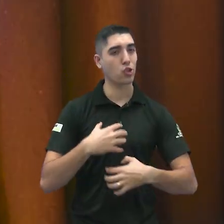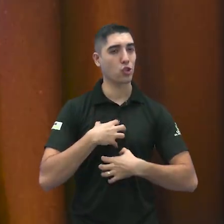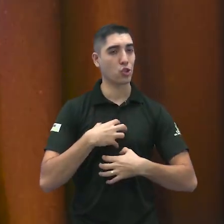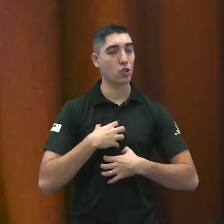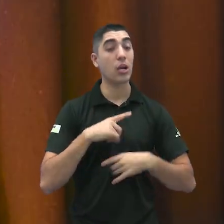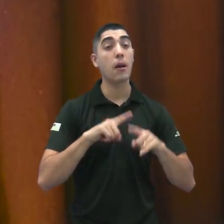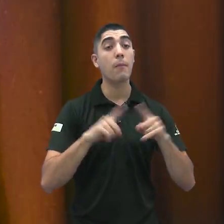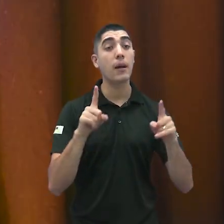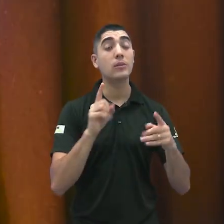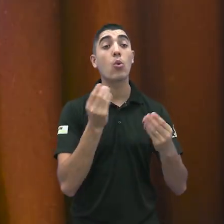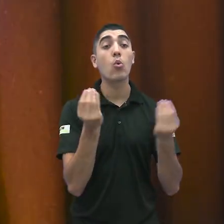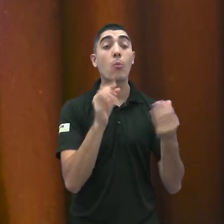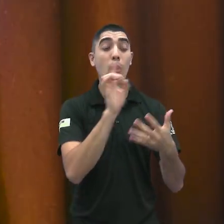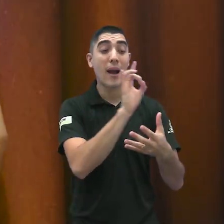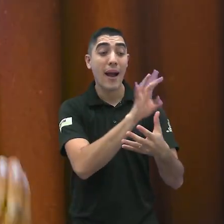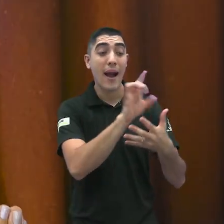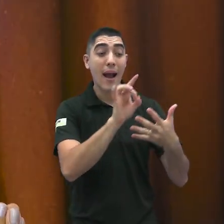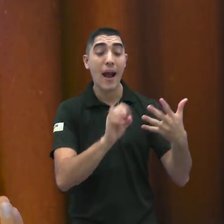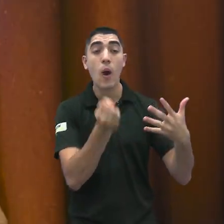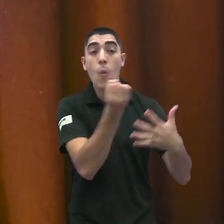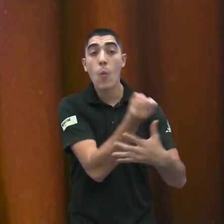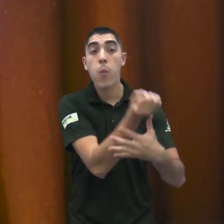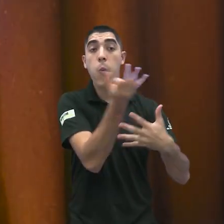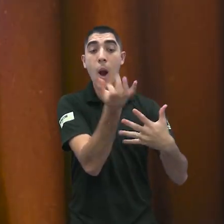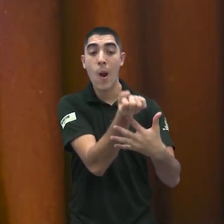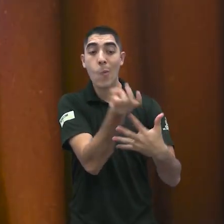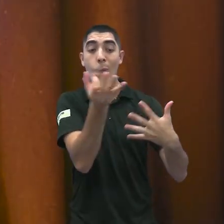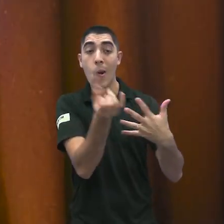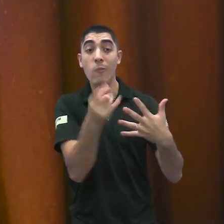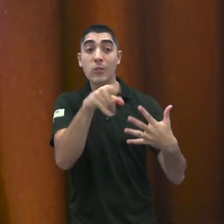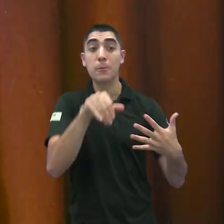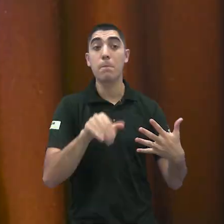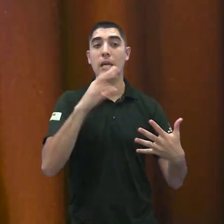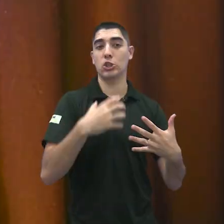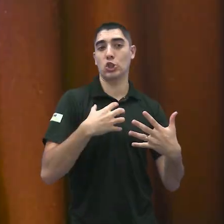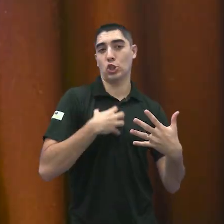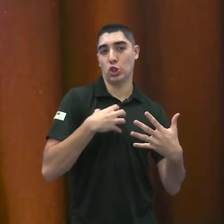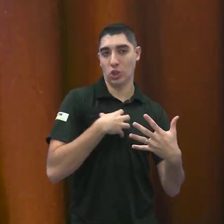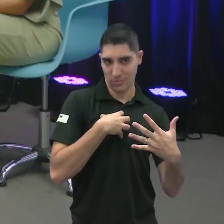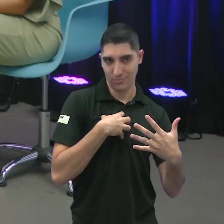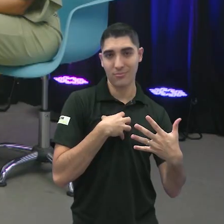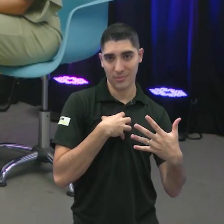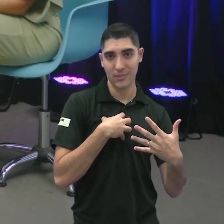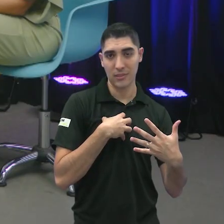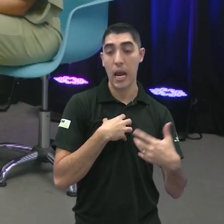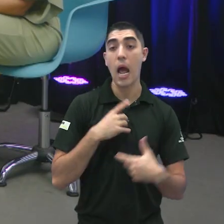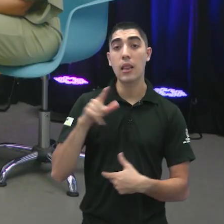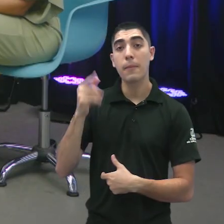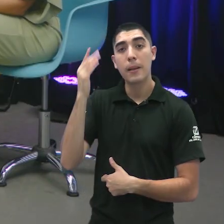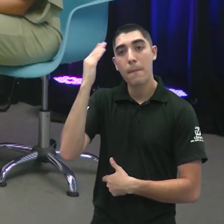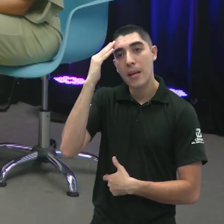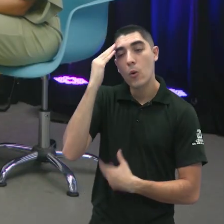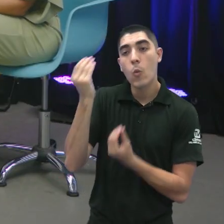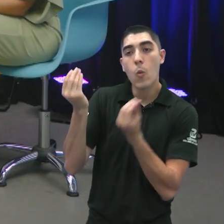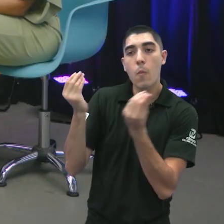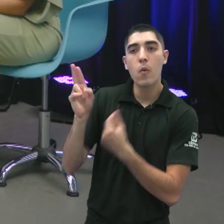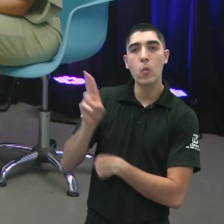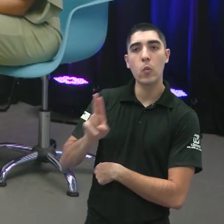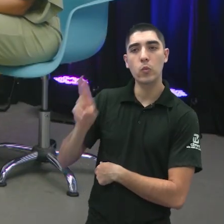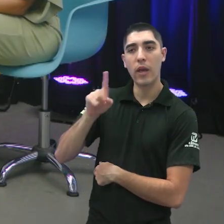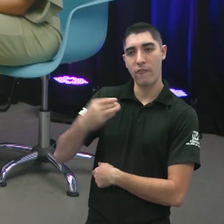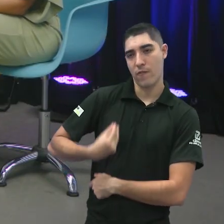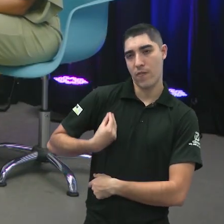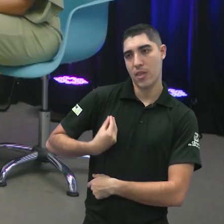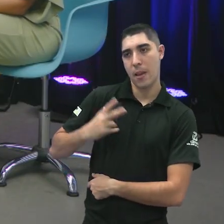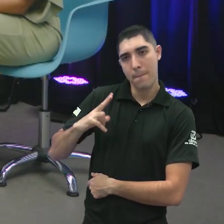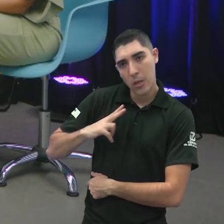saber? É quanto de cada traço você tem e qual dor sua está mais latente naquele momento. E daí entra como utilizar, né? Exato. Na